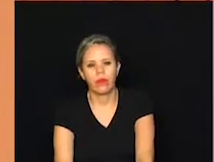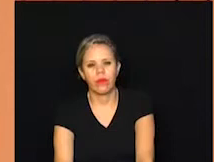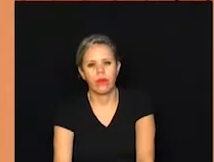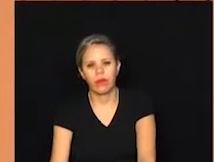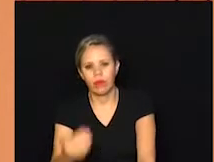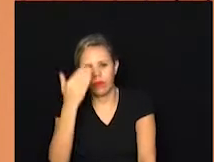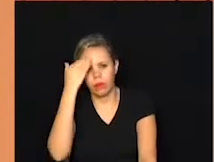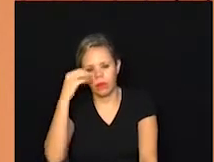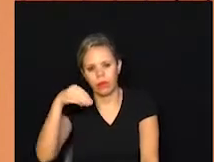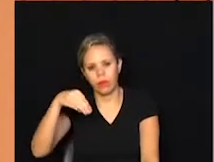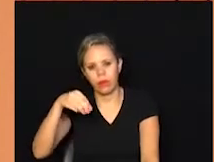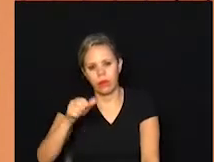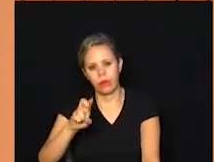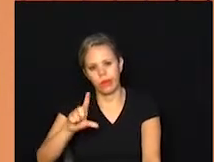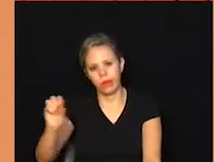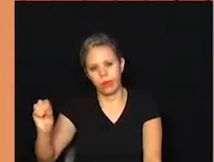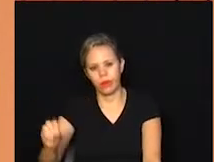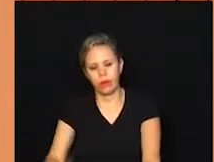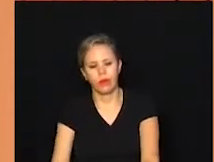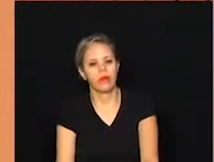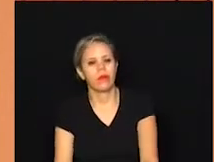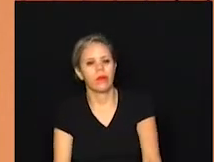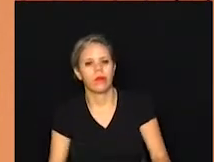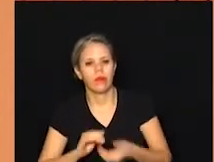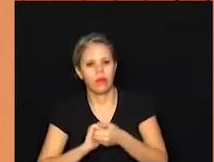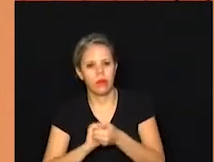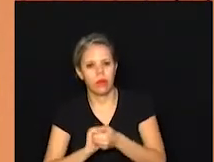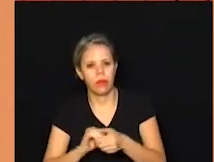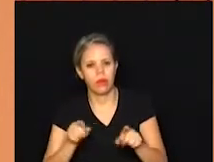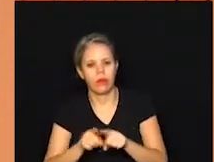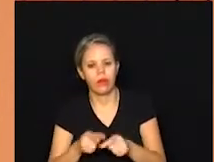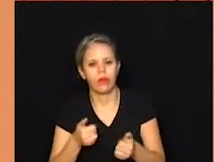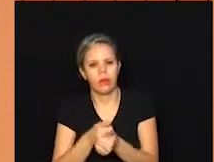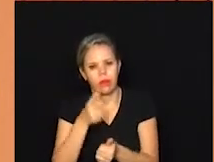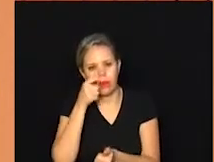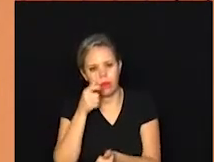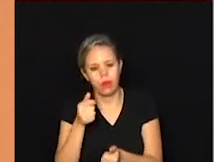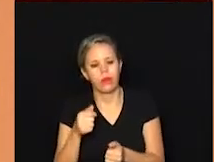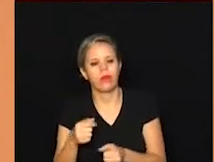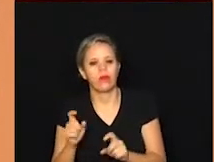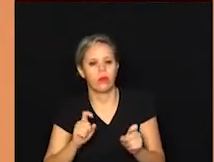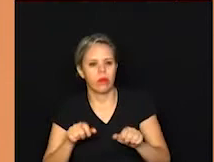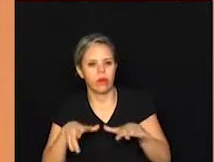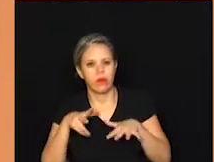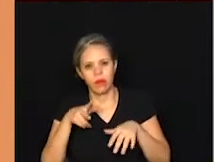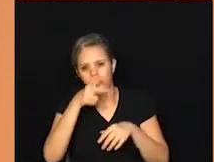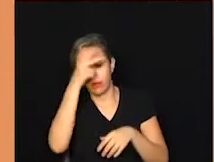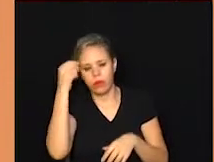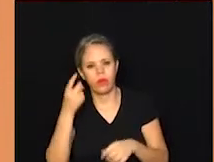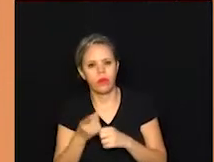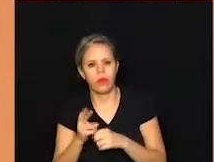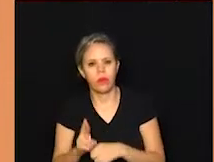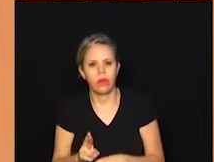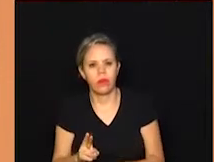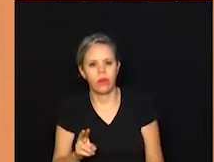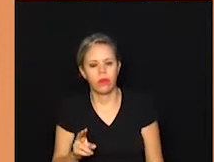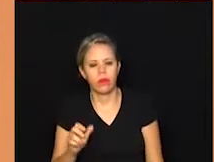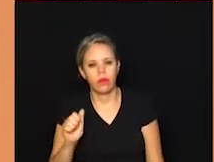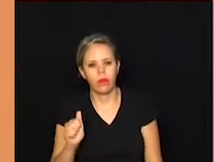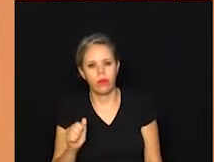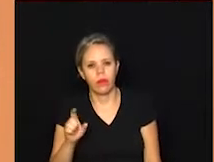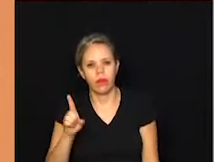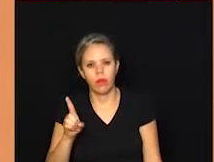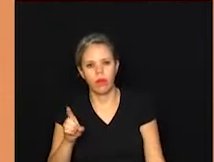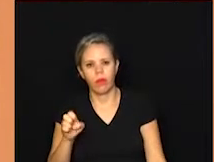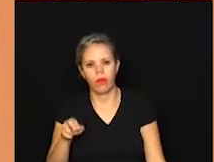Obrigada, Marcelo. Quero saudar aqui também que está acompanhando a gente nessa audiência pública o doutor Ademir José da Silva,